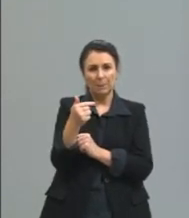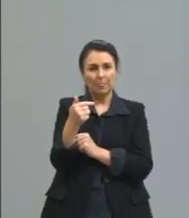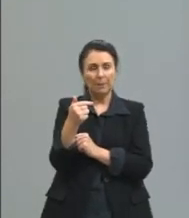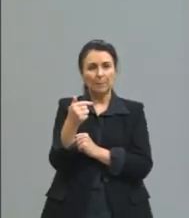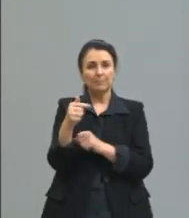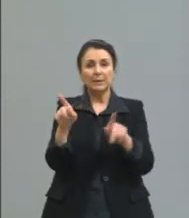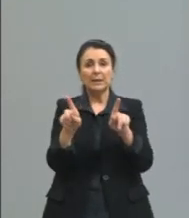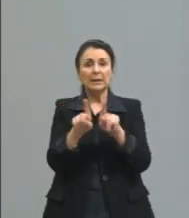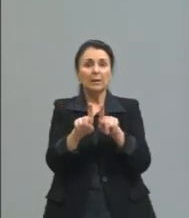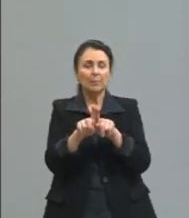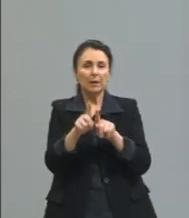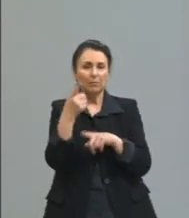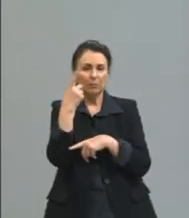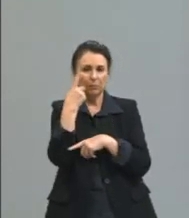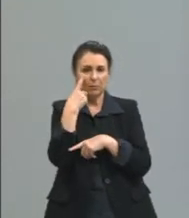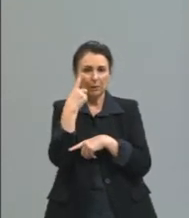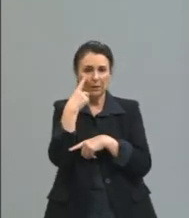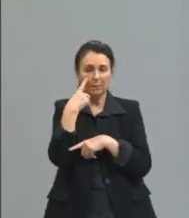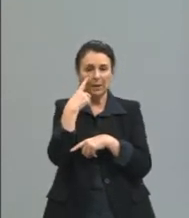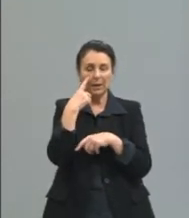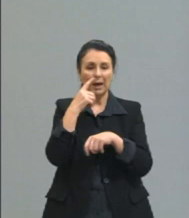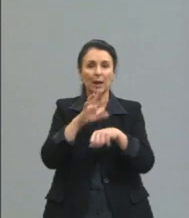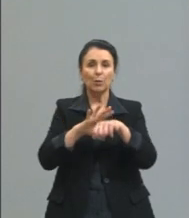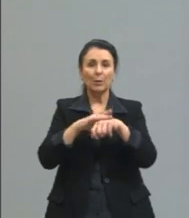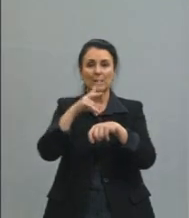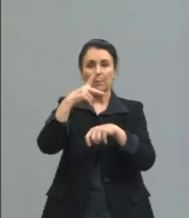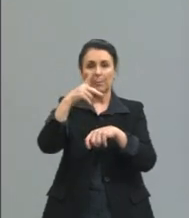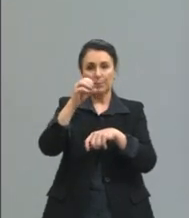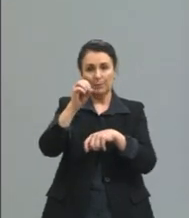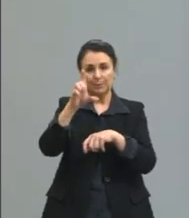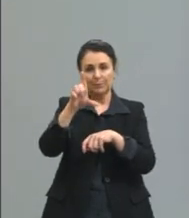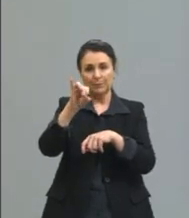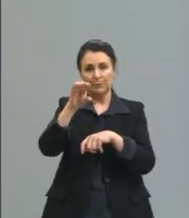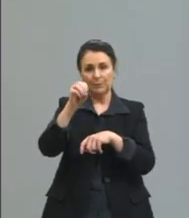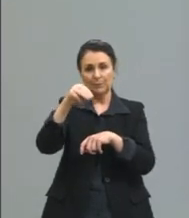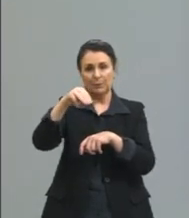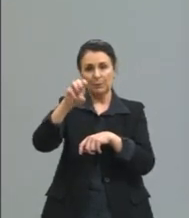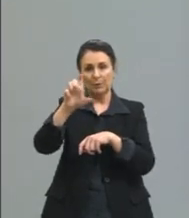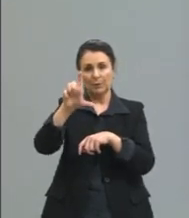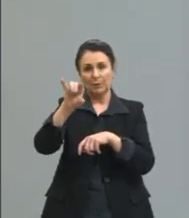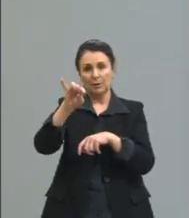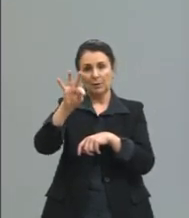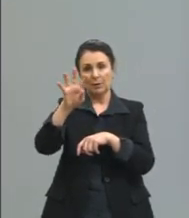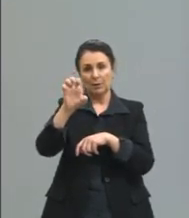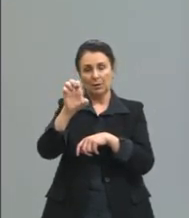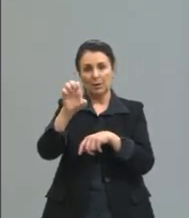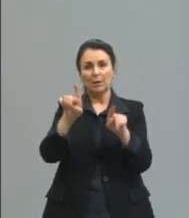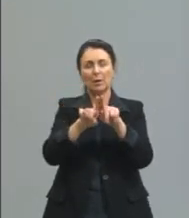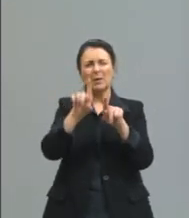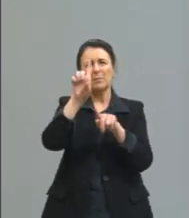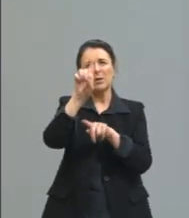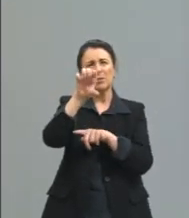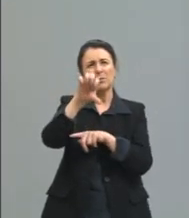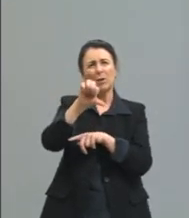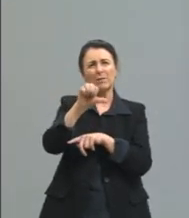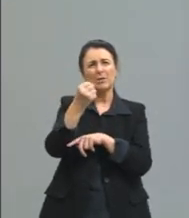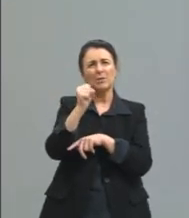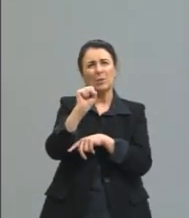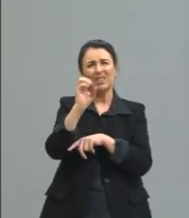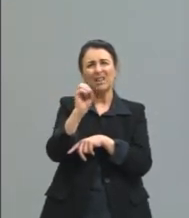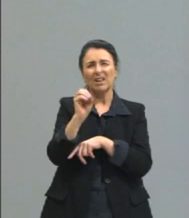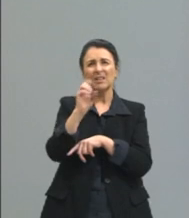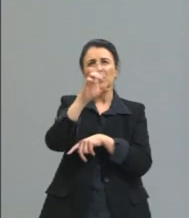Podemos ver também o caso da poliomielite, né, que em 1980, ali, também entre 80 e